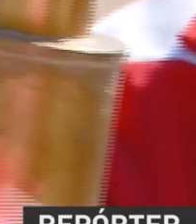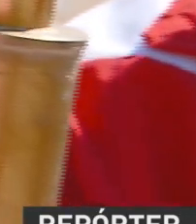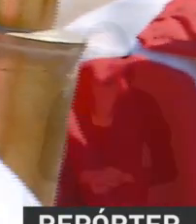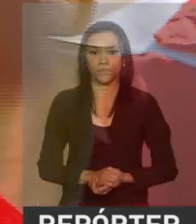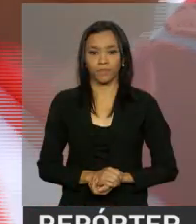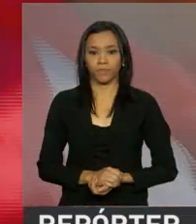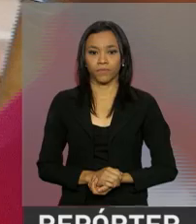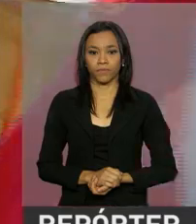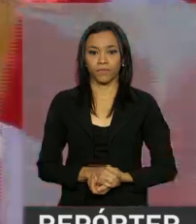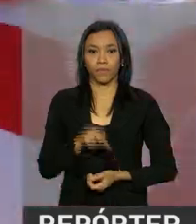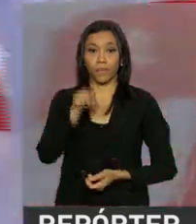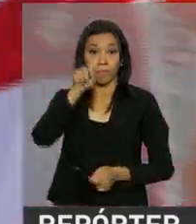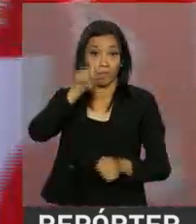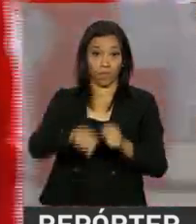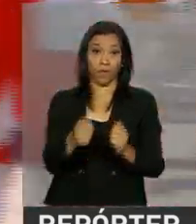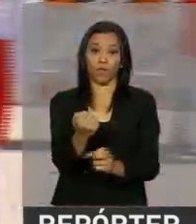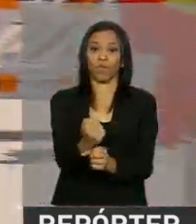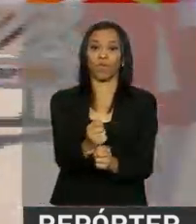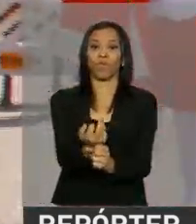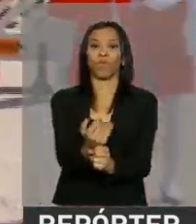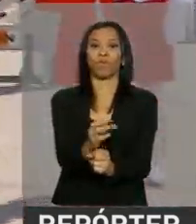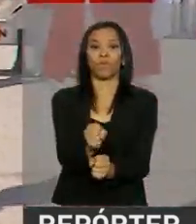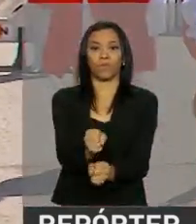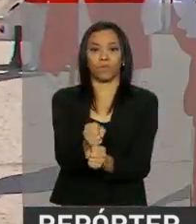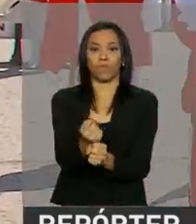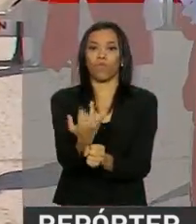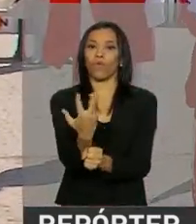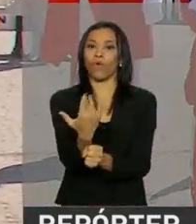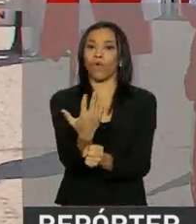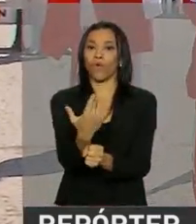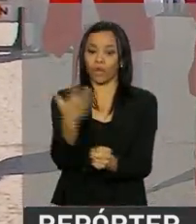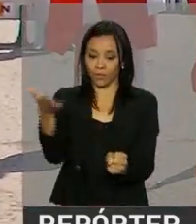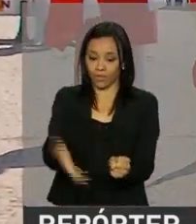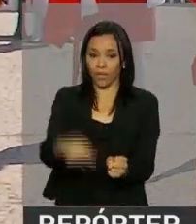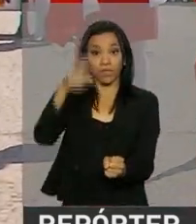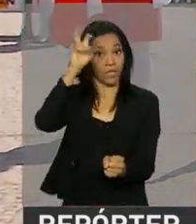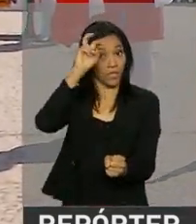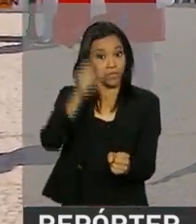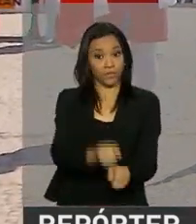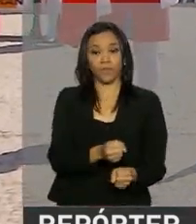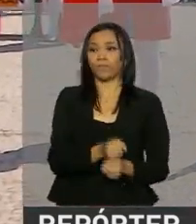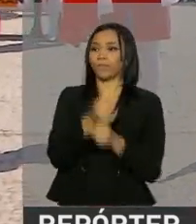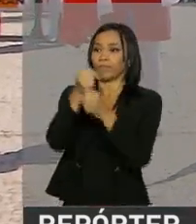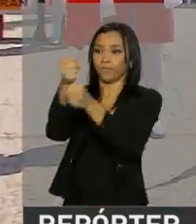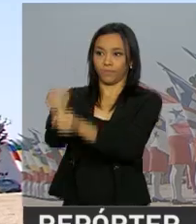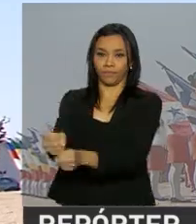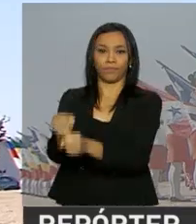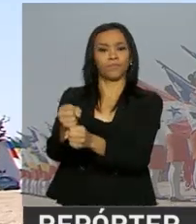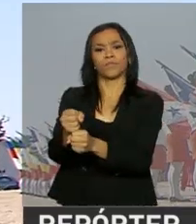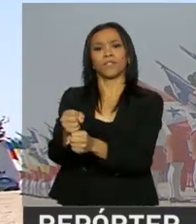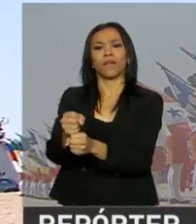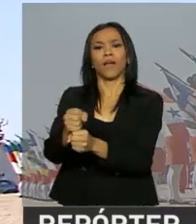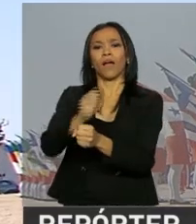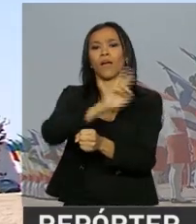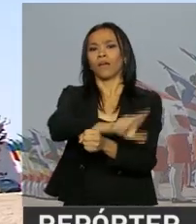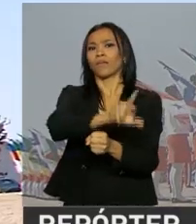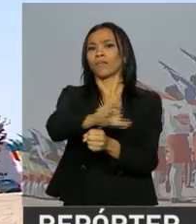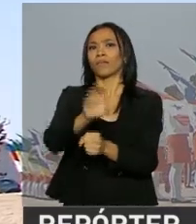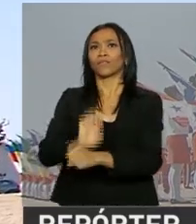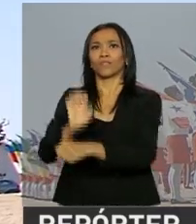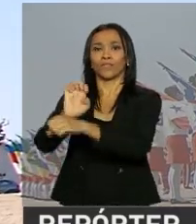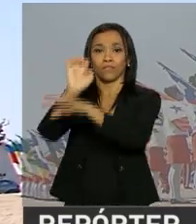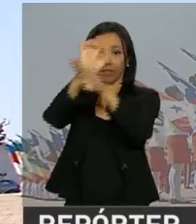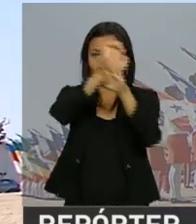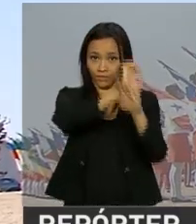O fogo simbólico da pátria foi repassado nesta quinta-feira a representantes de todas as unidades da Federação